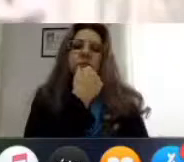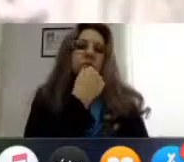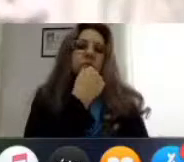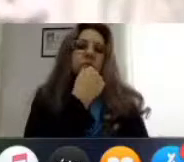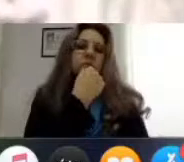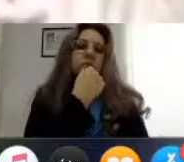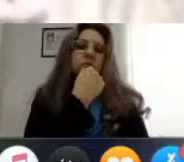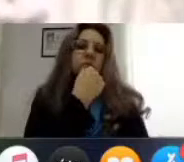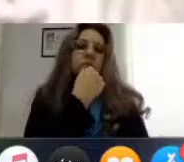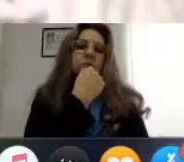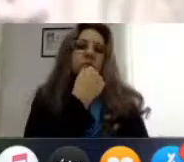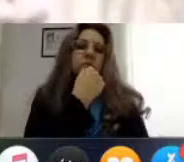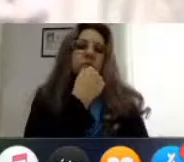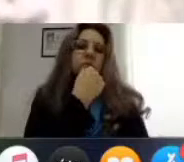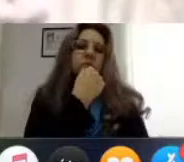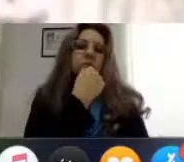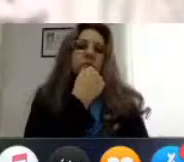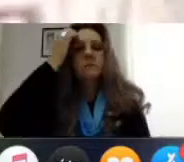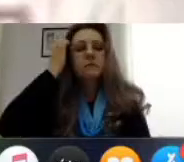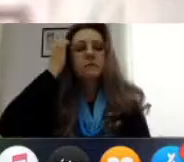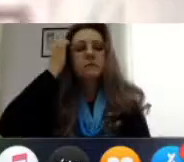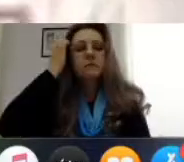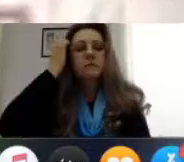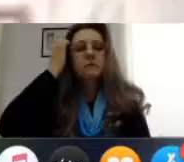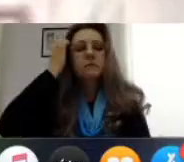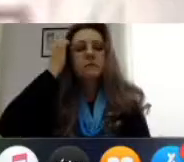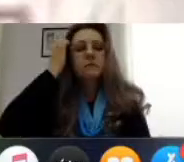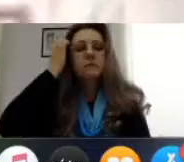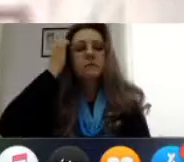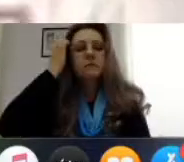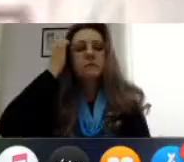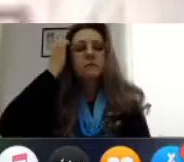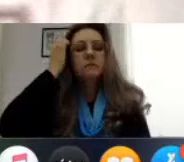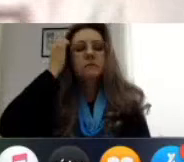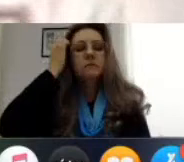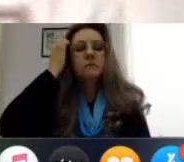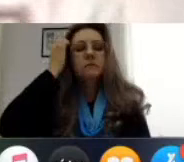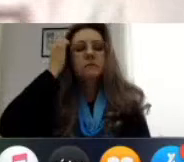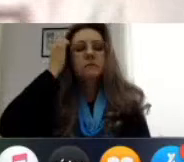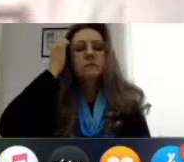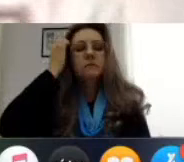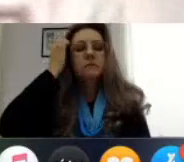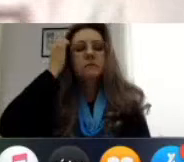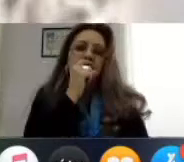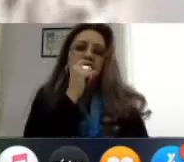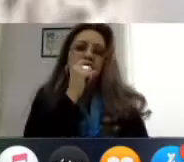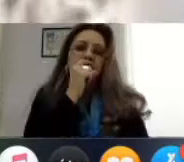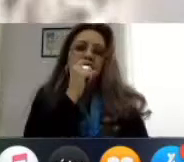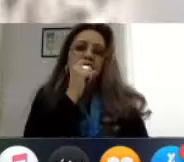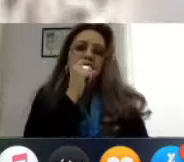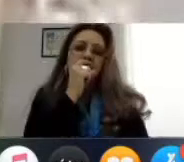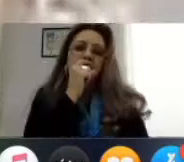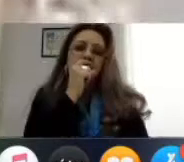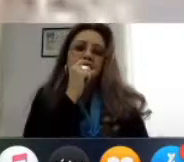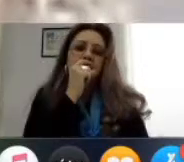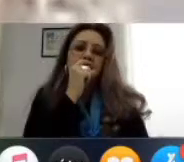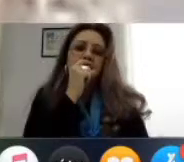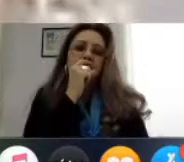um princípio que obedece a uma lógica ecossistêmica, que é a lógica dos organismos vivos. na qual